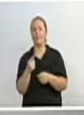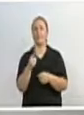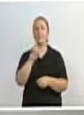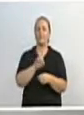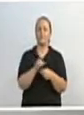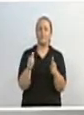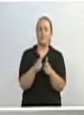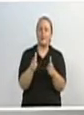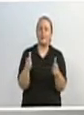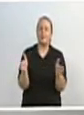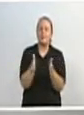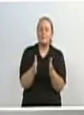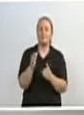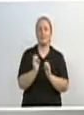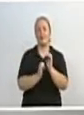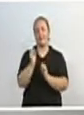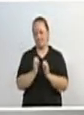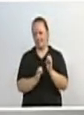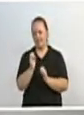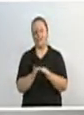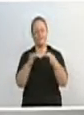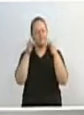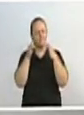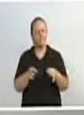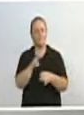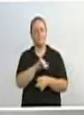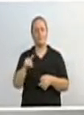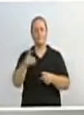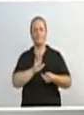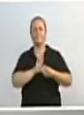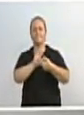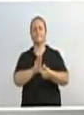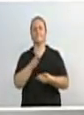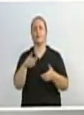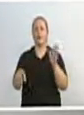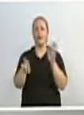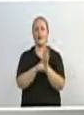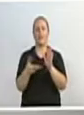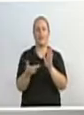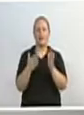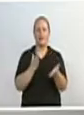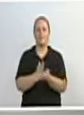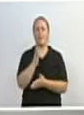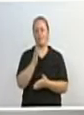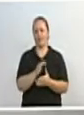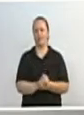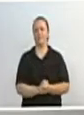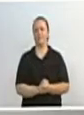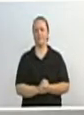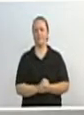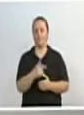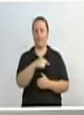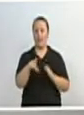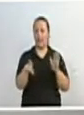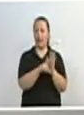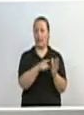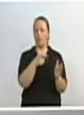que aqui nós vamos referendar esse esforço através dessa legislação, que não é rígida, ela precisa